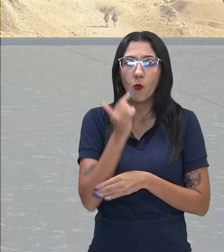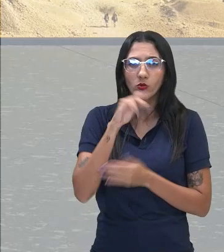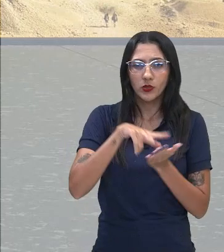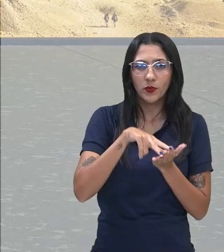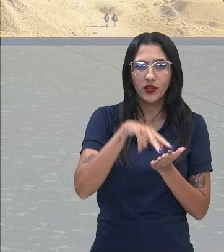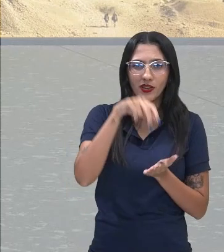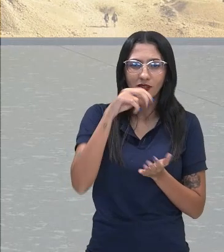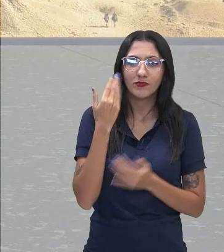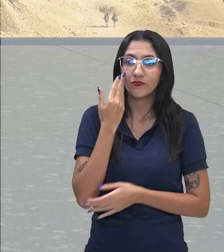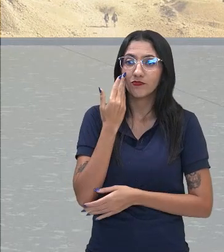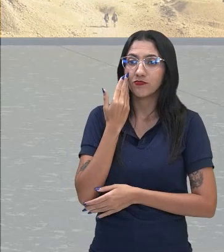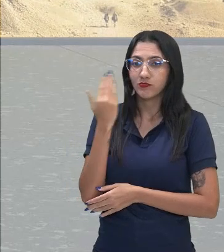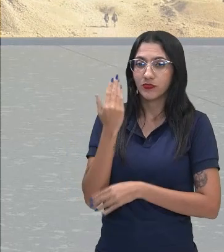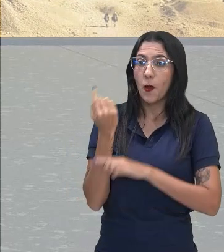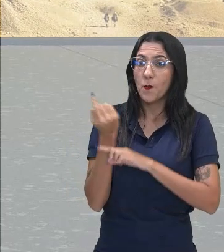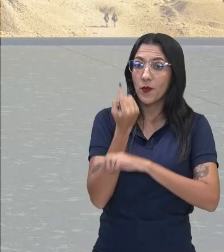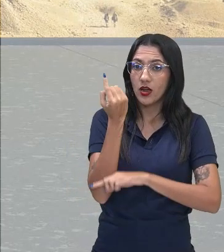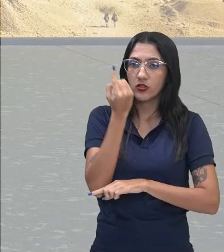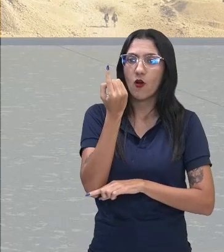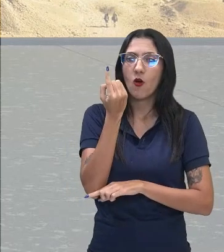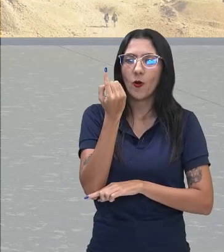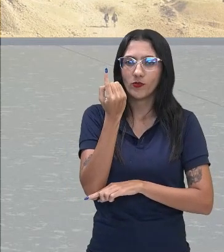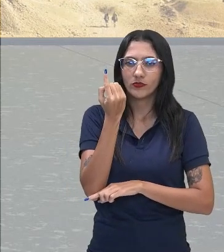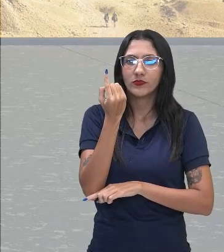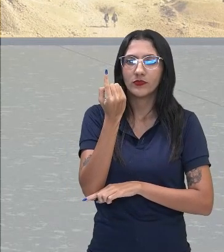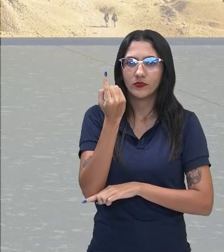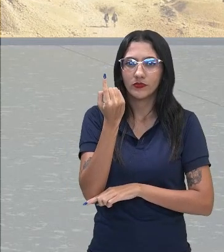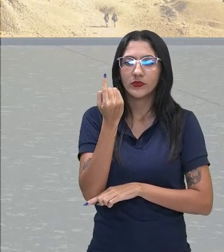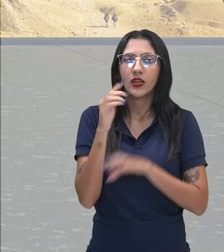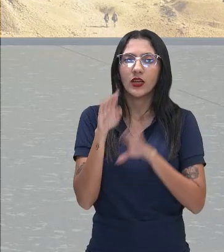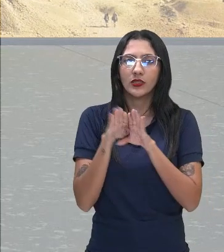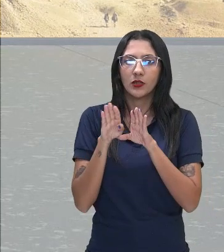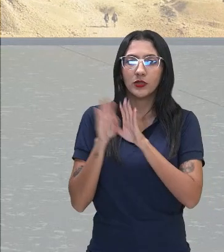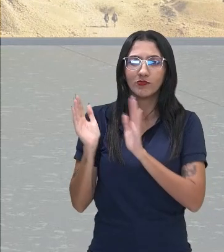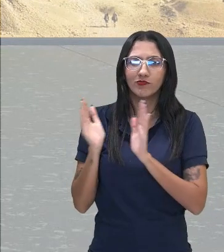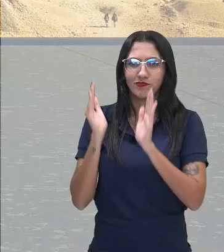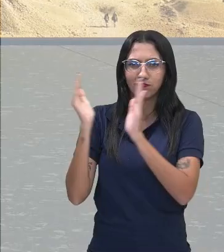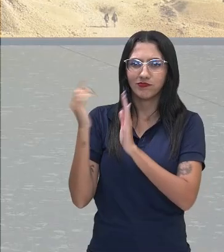essa do meio, a maior, Miquerinos,